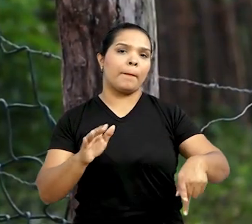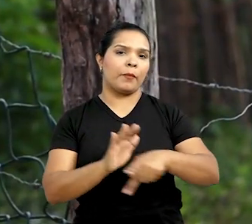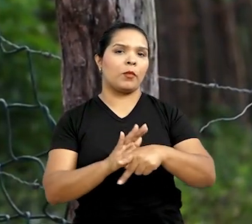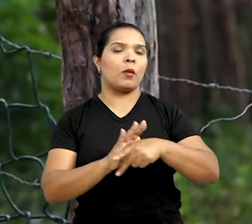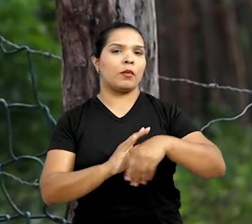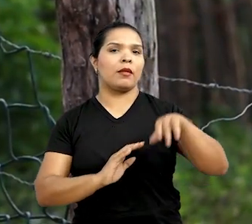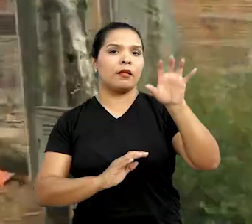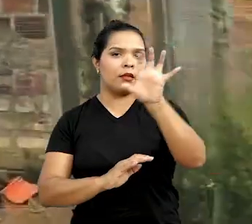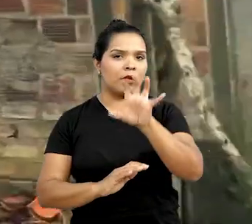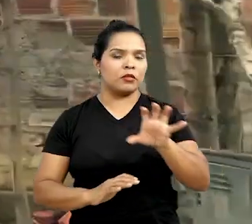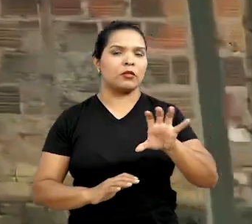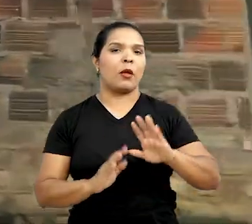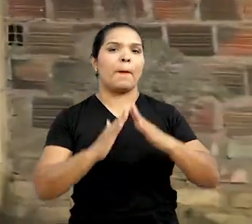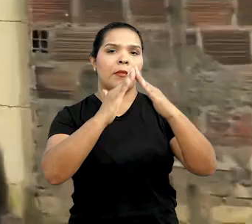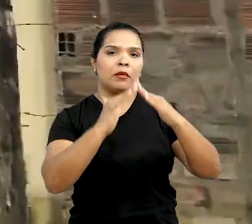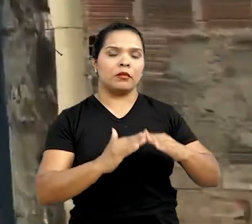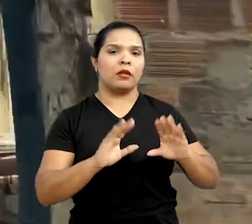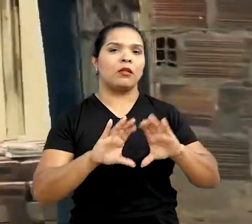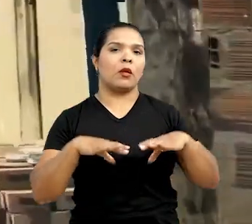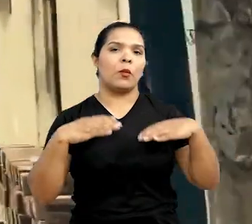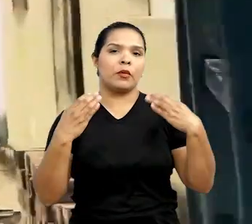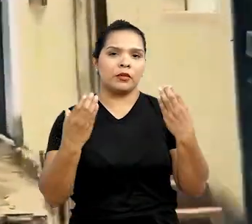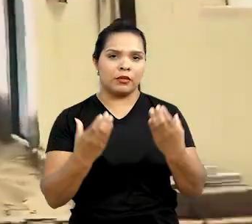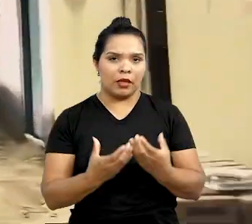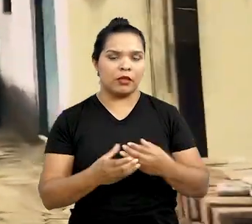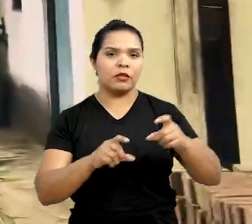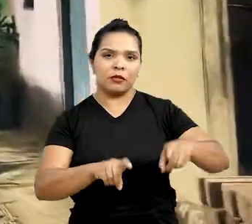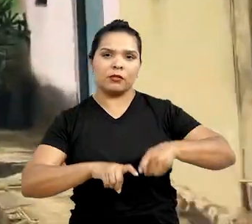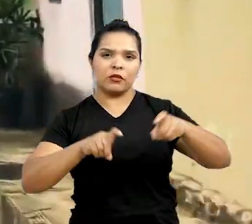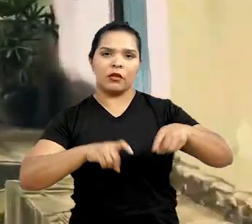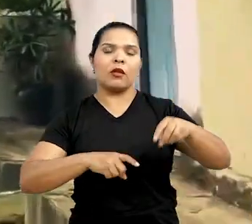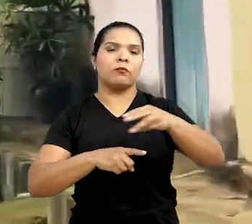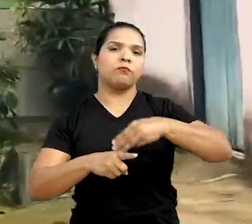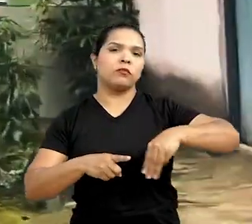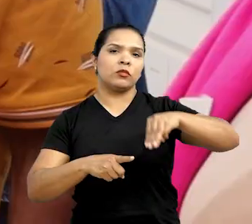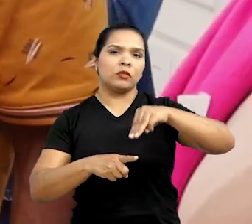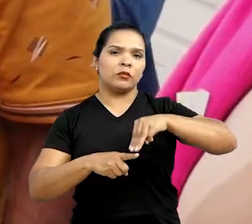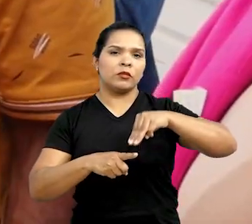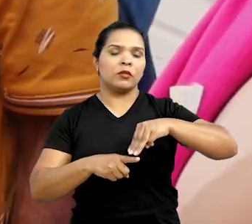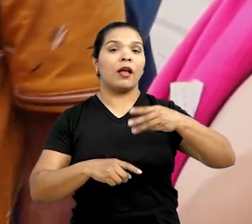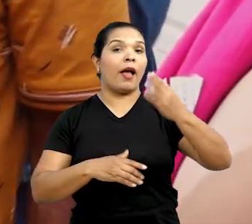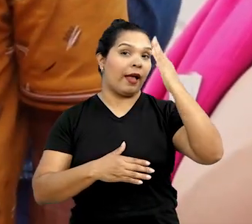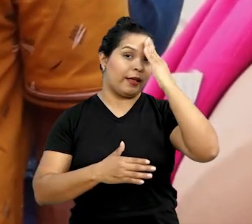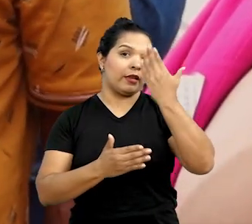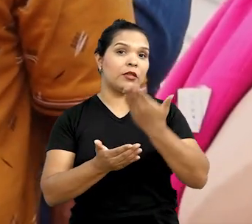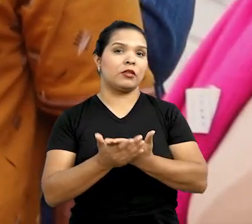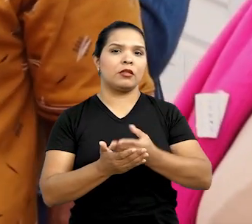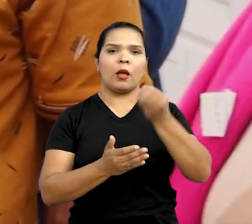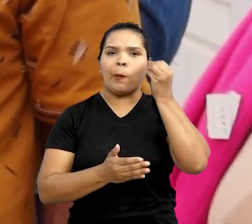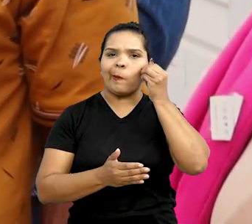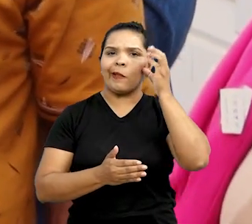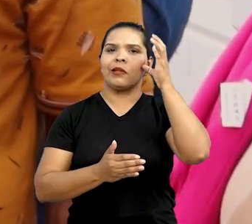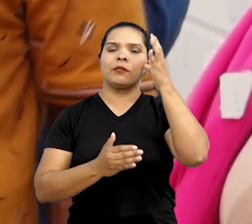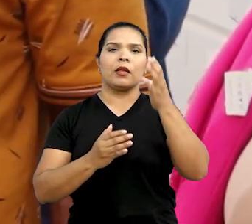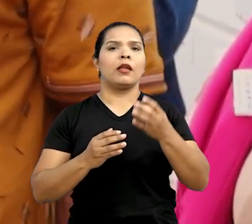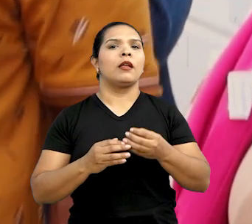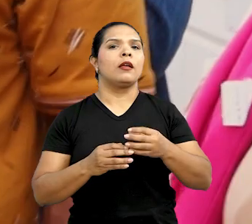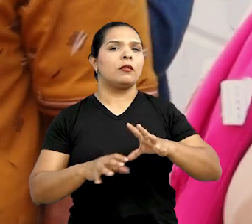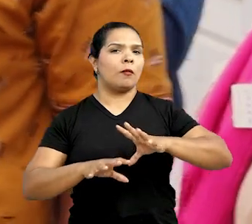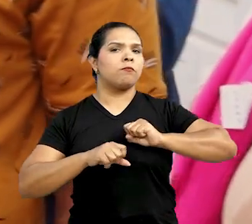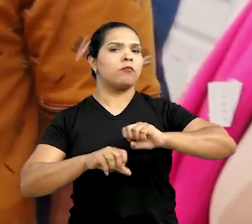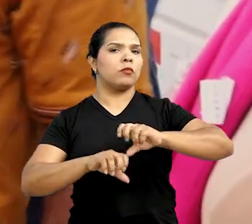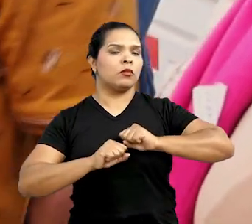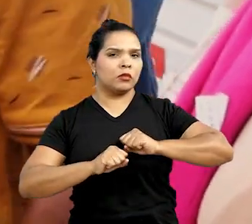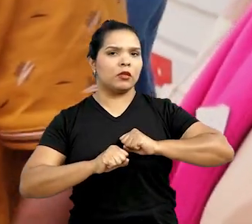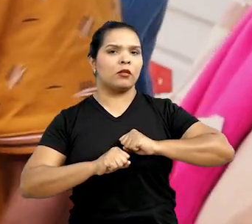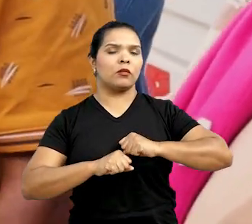da região. Morador da comunidade do Tamanduá, na zona rural do município, ele acredita que o conhecimento adquirido pela